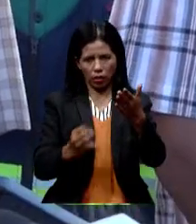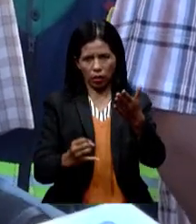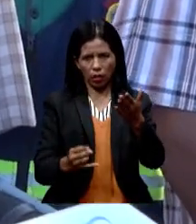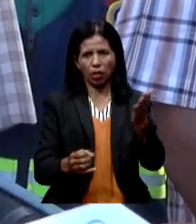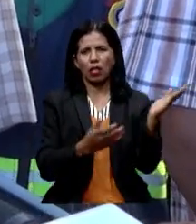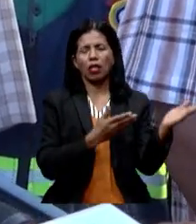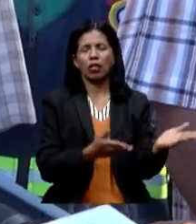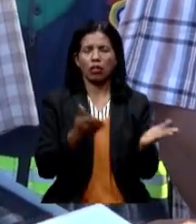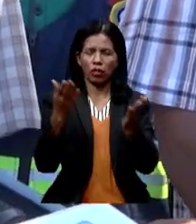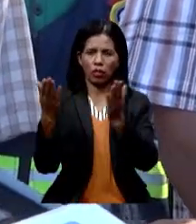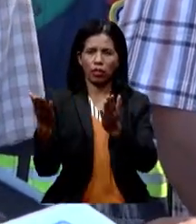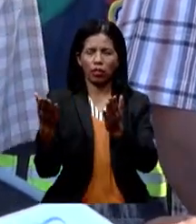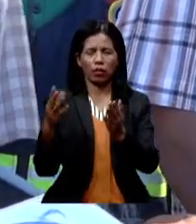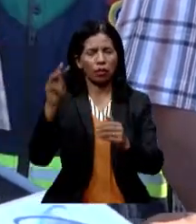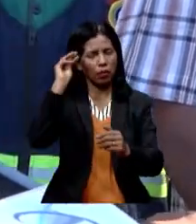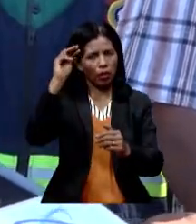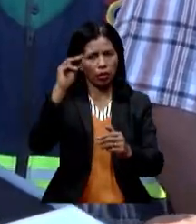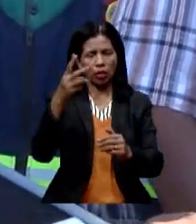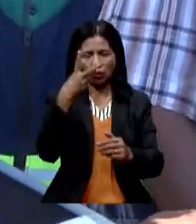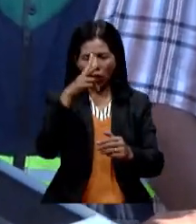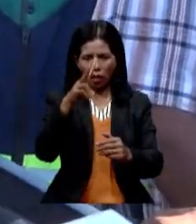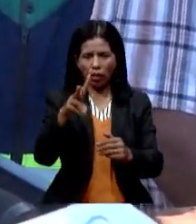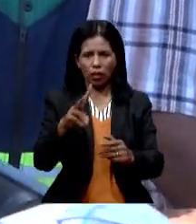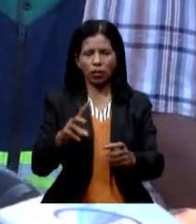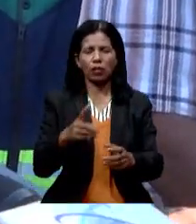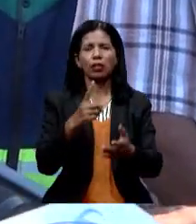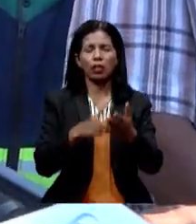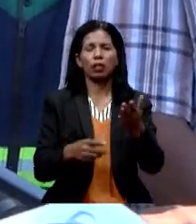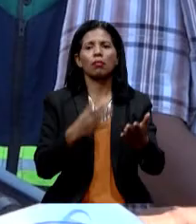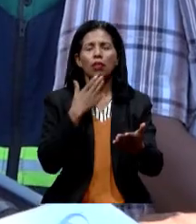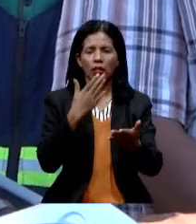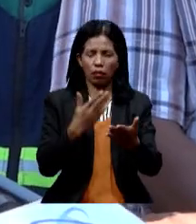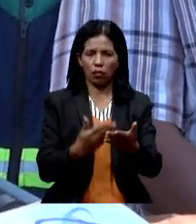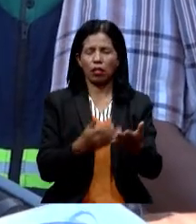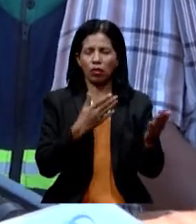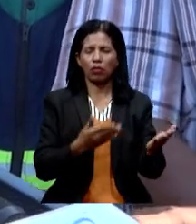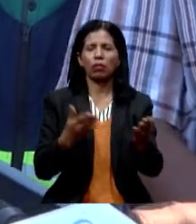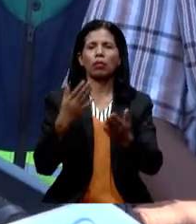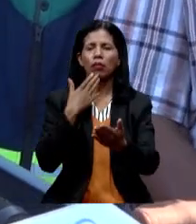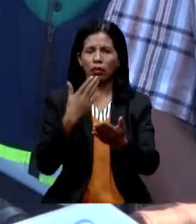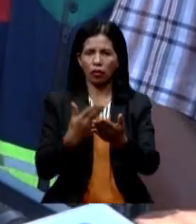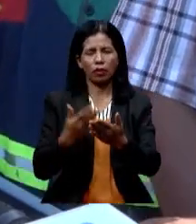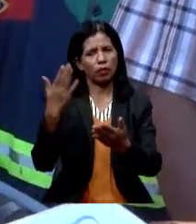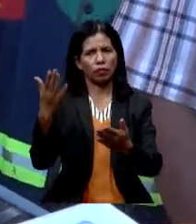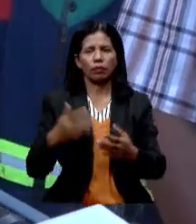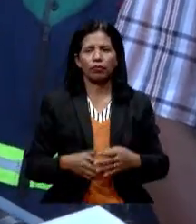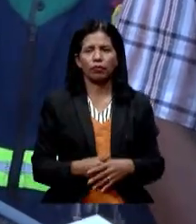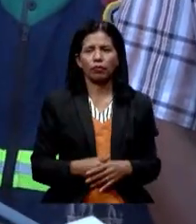Hatoba excelência ministro Sira hatu hare ir na bema dia ga apropriado hatu hatang ba situação ia.